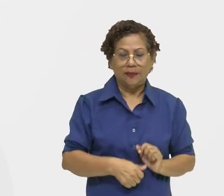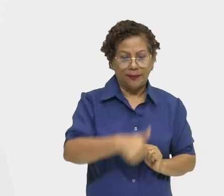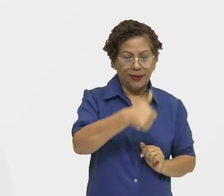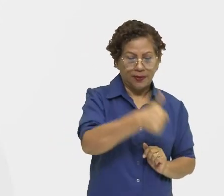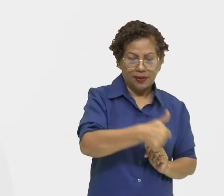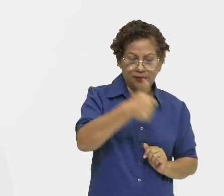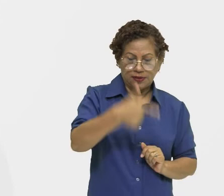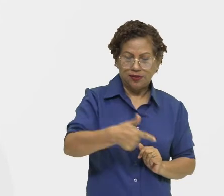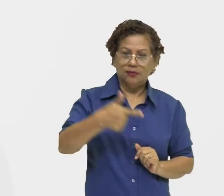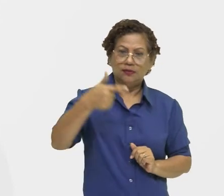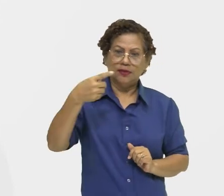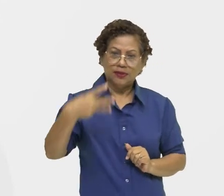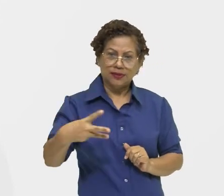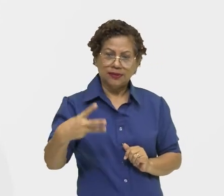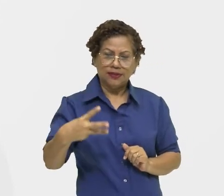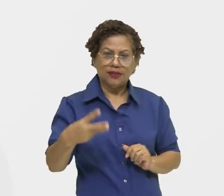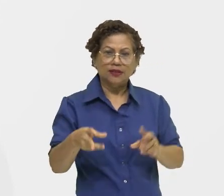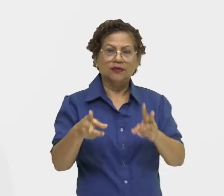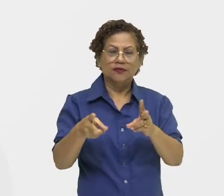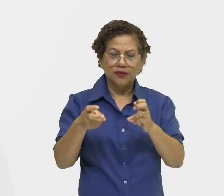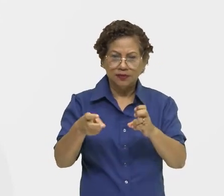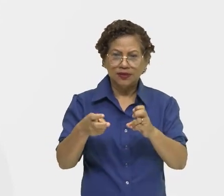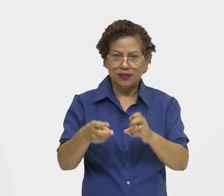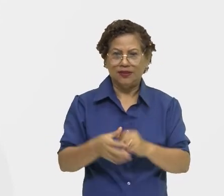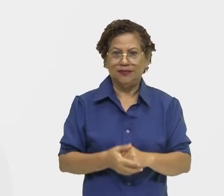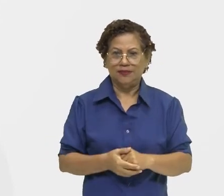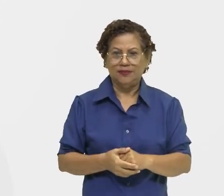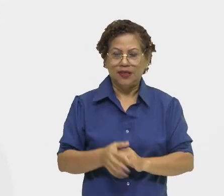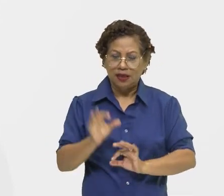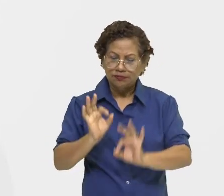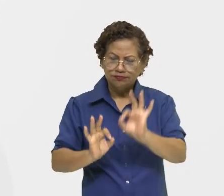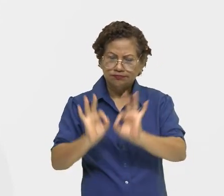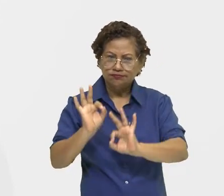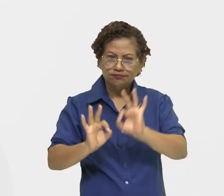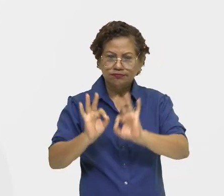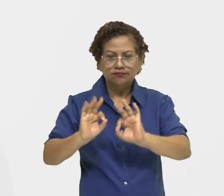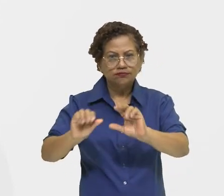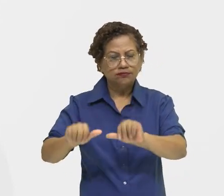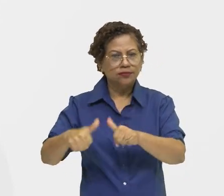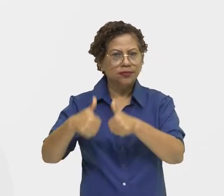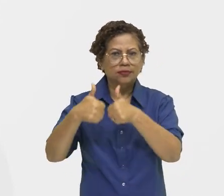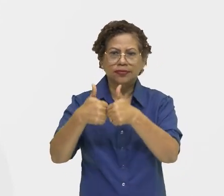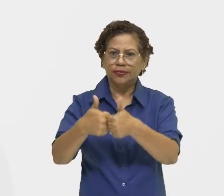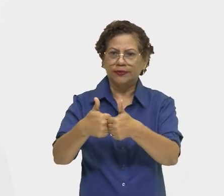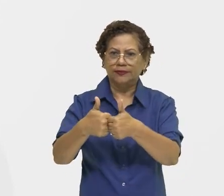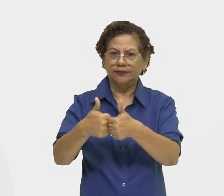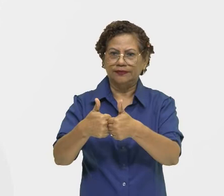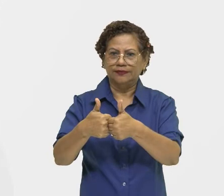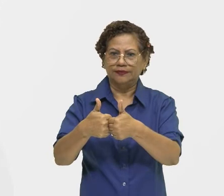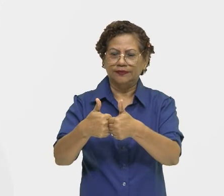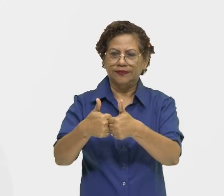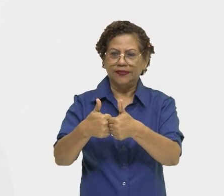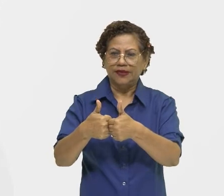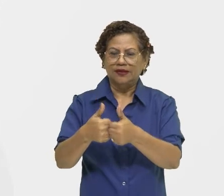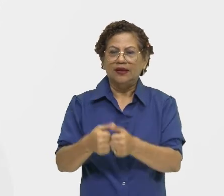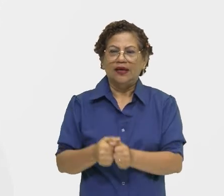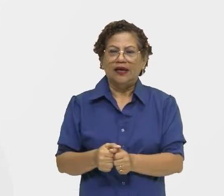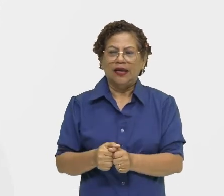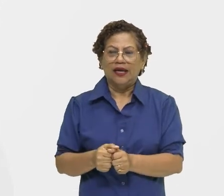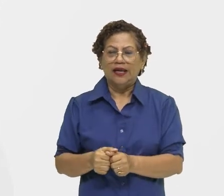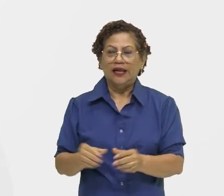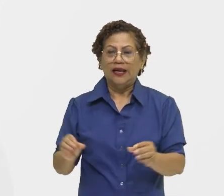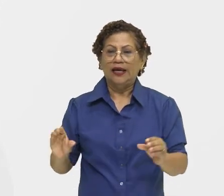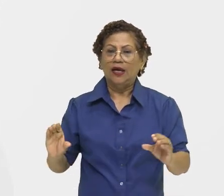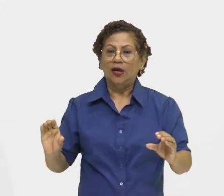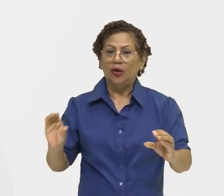time de futebol. Vocês já percebem que ela é muito mais ornamentada. Ela não é simples, ela é mais complexa, ela tem